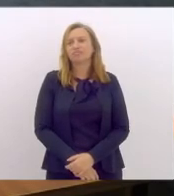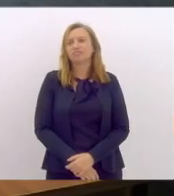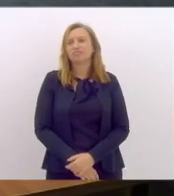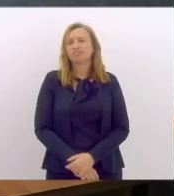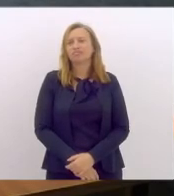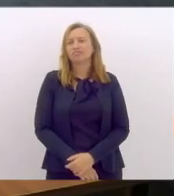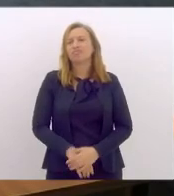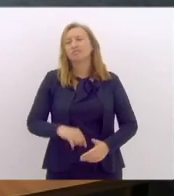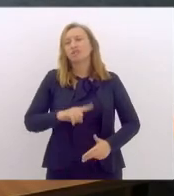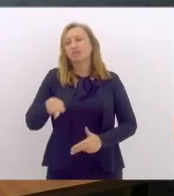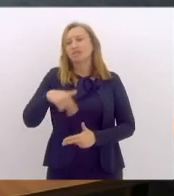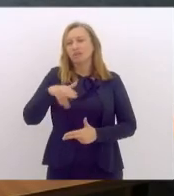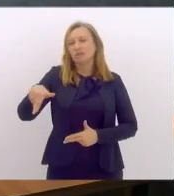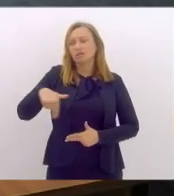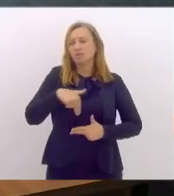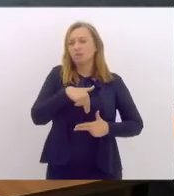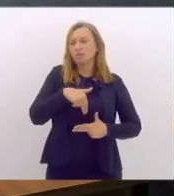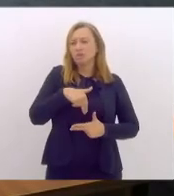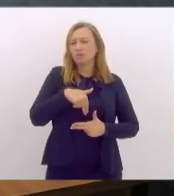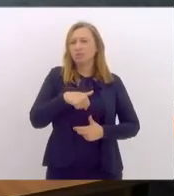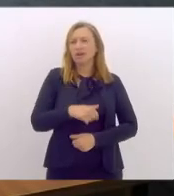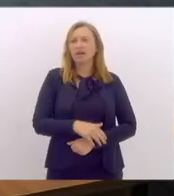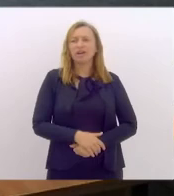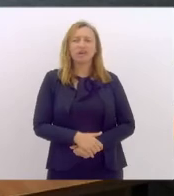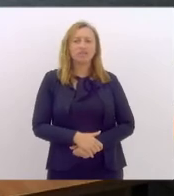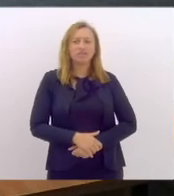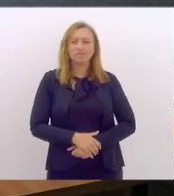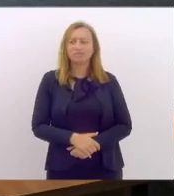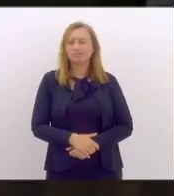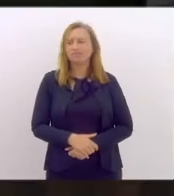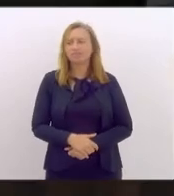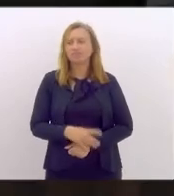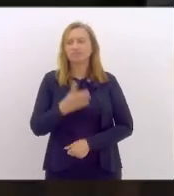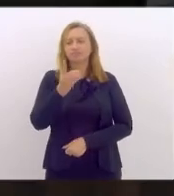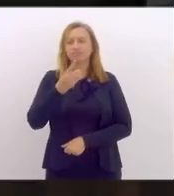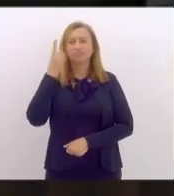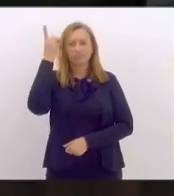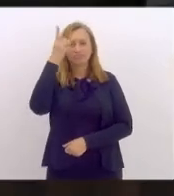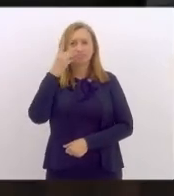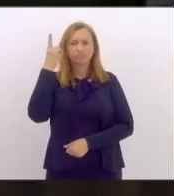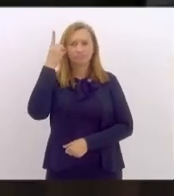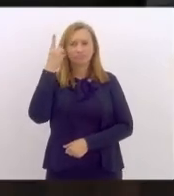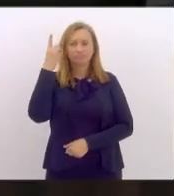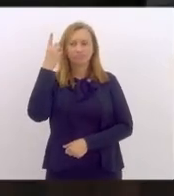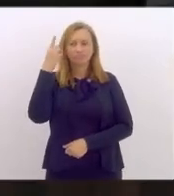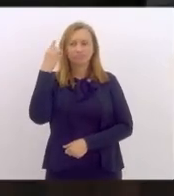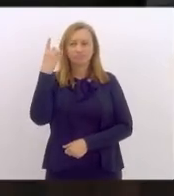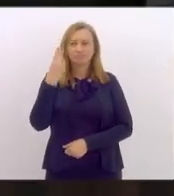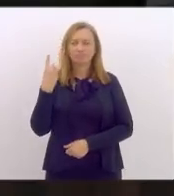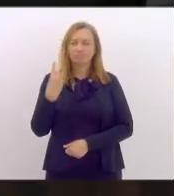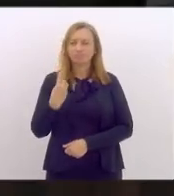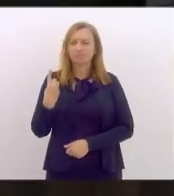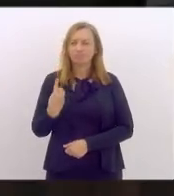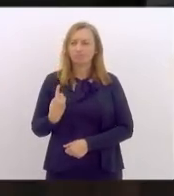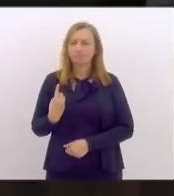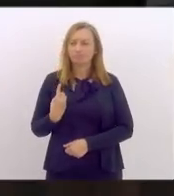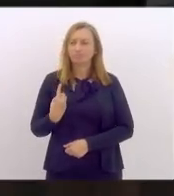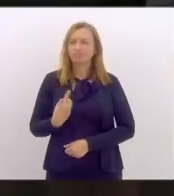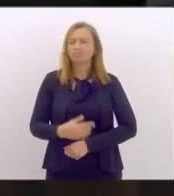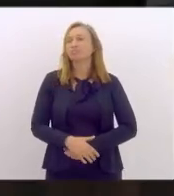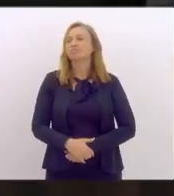próxima oradora inscrita é a nobre deputada Dani Monteiro